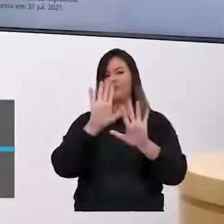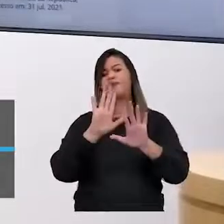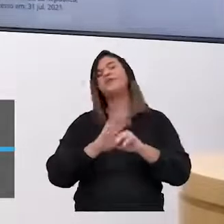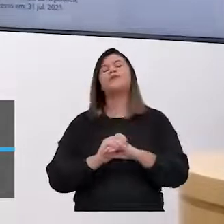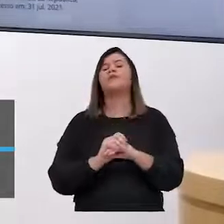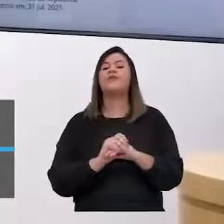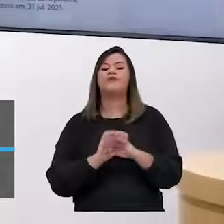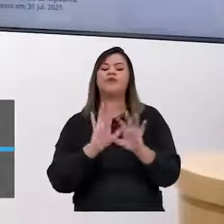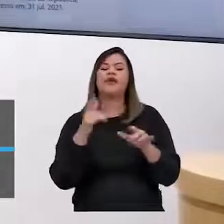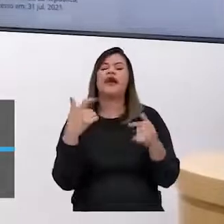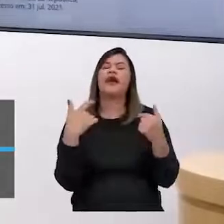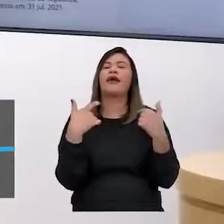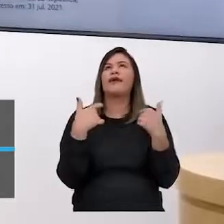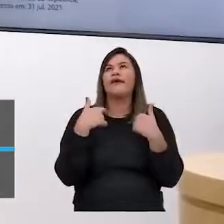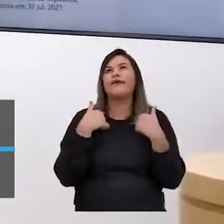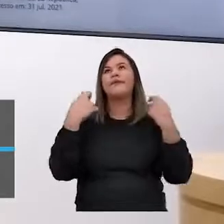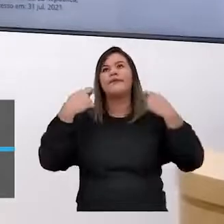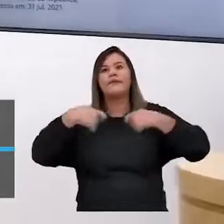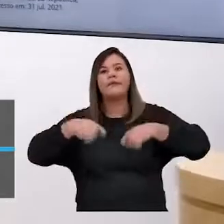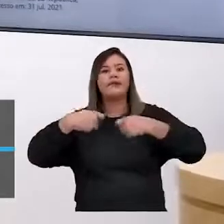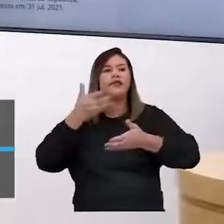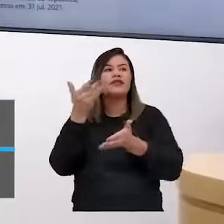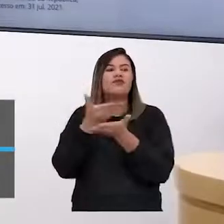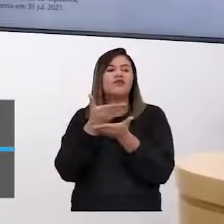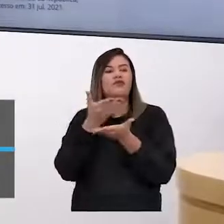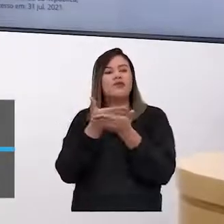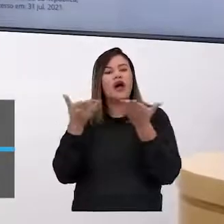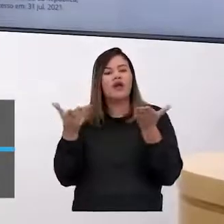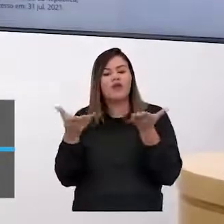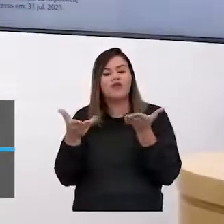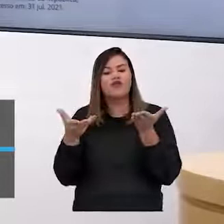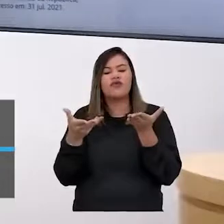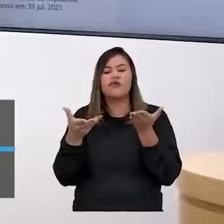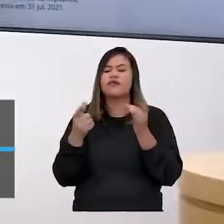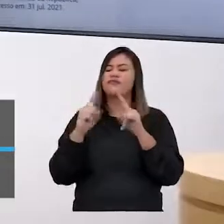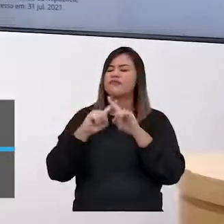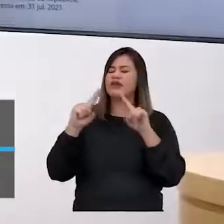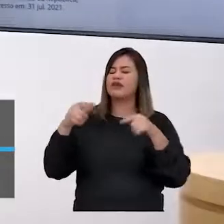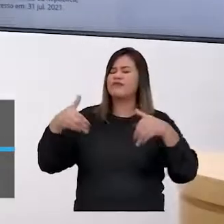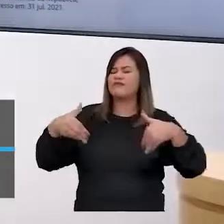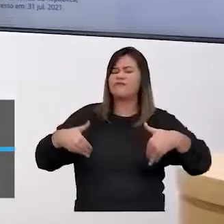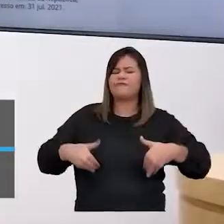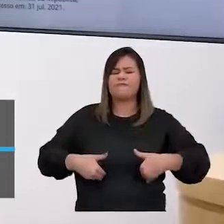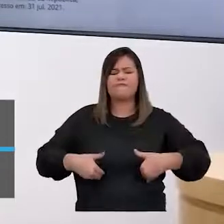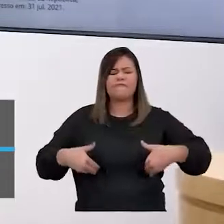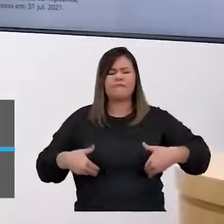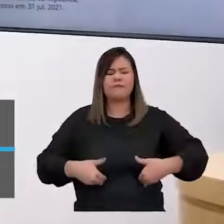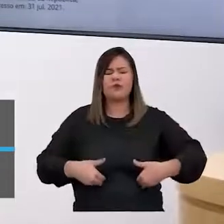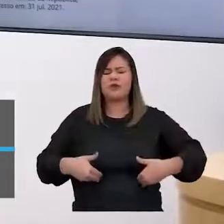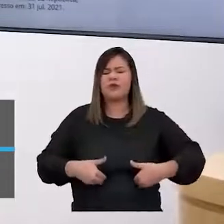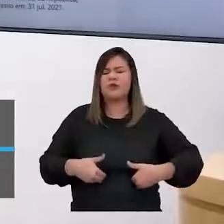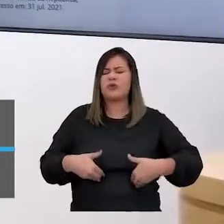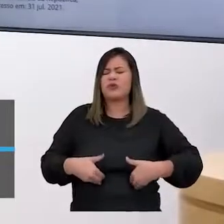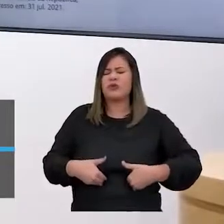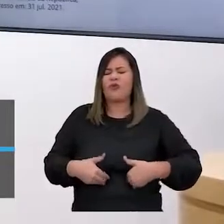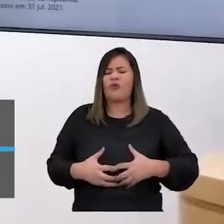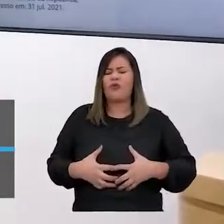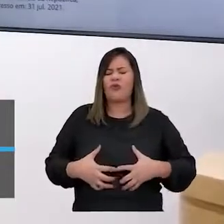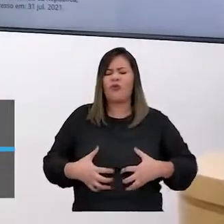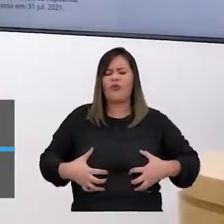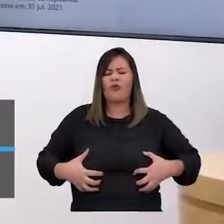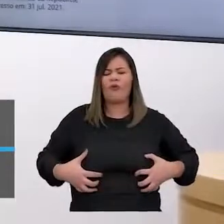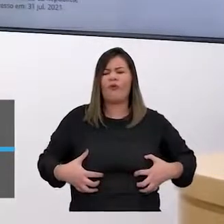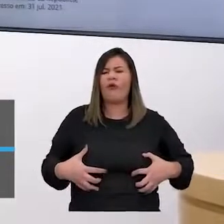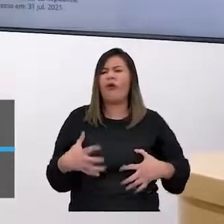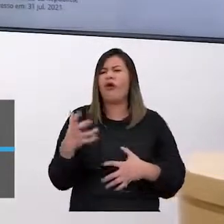Eu preciso muito estudar hoje, mas eu estou com fome. Uma pessoa consegue estudar com fome?